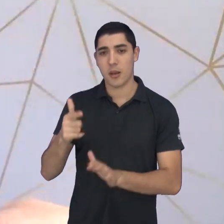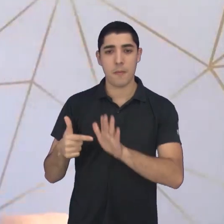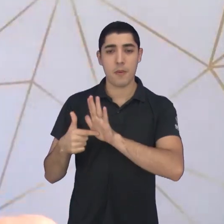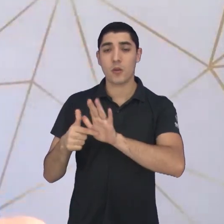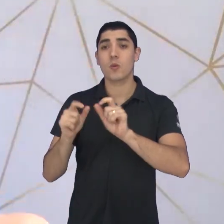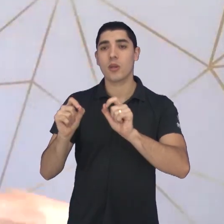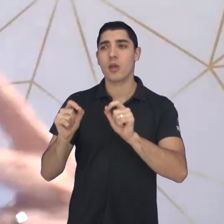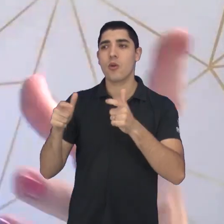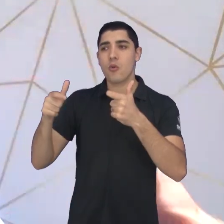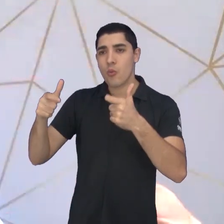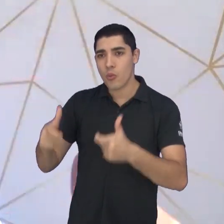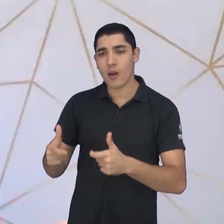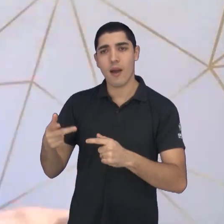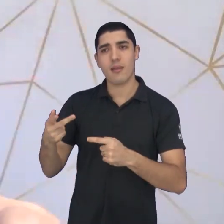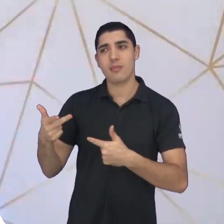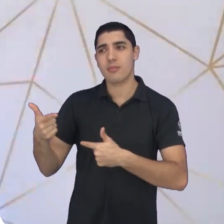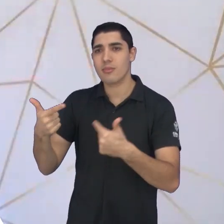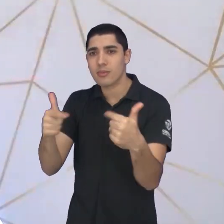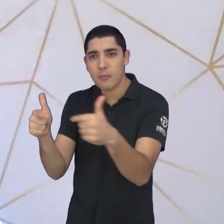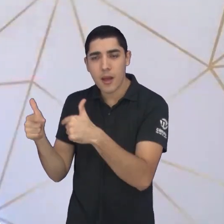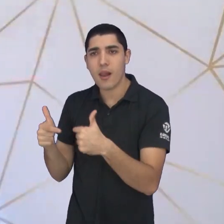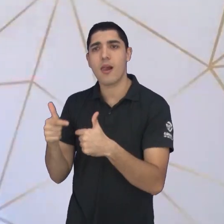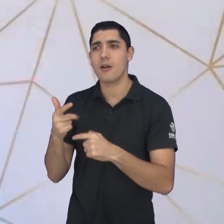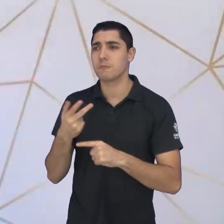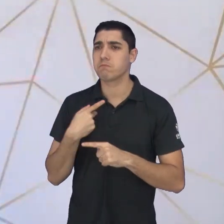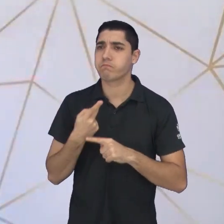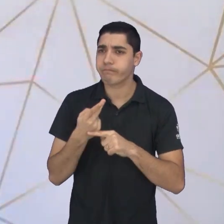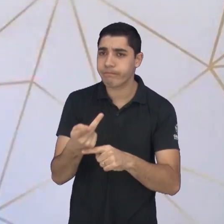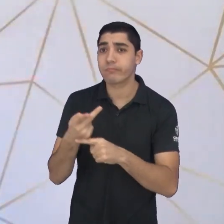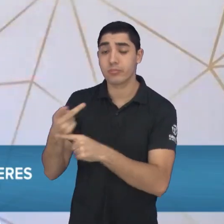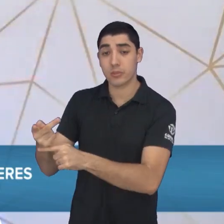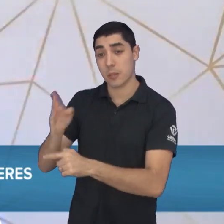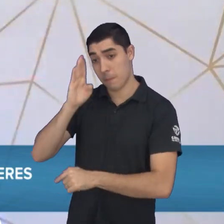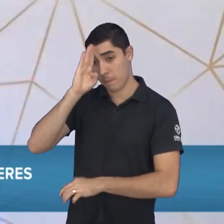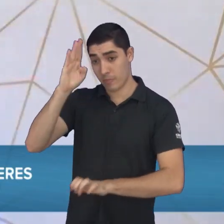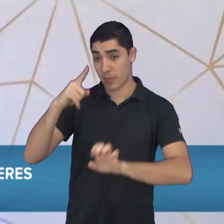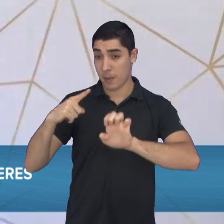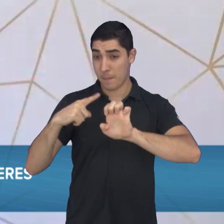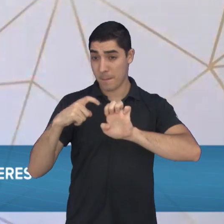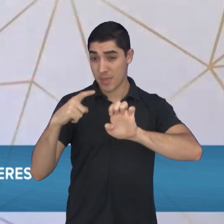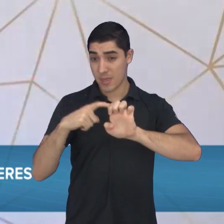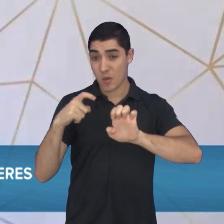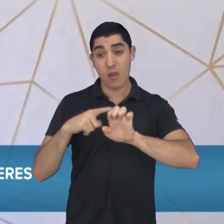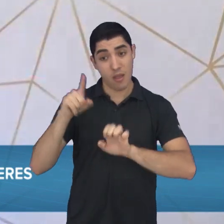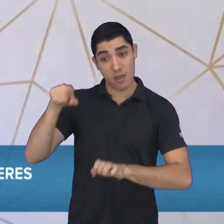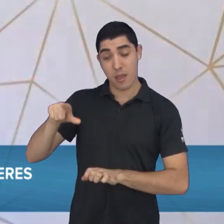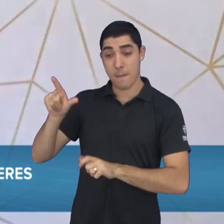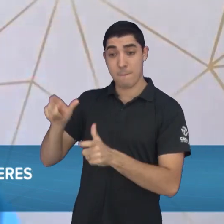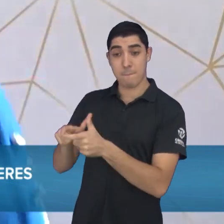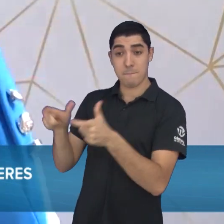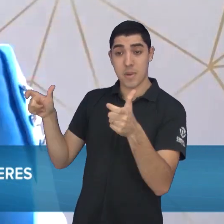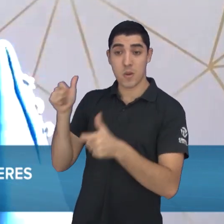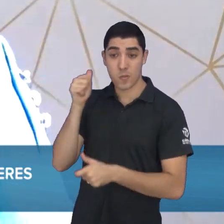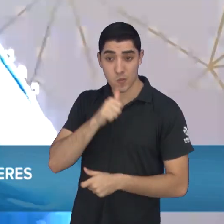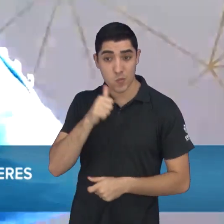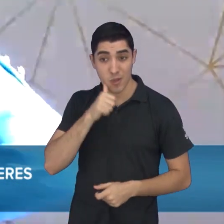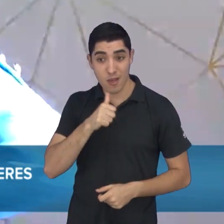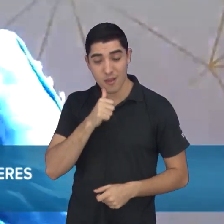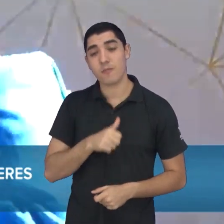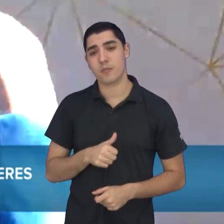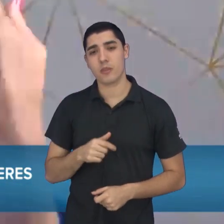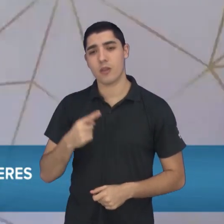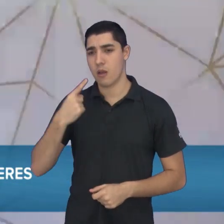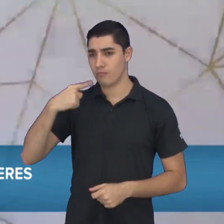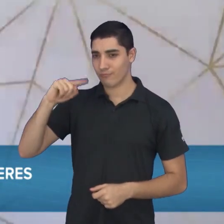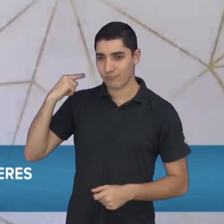ambiente de trabalho, no mercado de trabalho e no empreendedorismo, onde nós somos maioria. Inclusive, publiquei recentemente, e